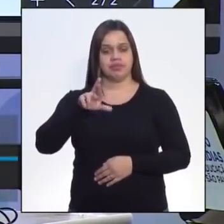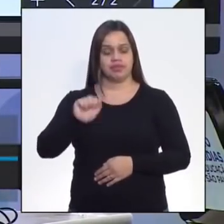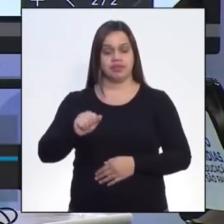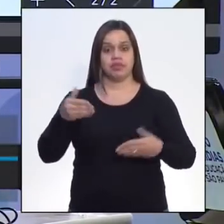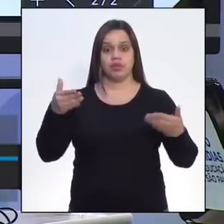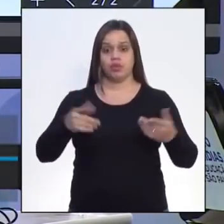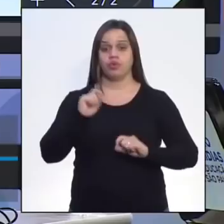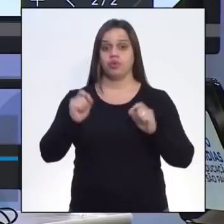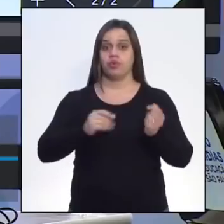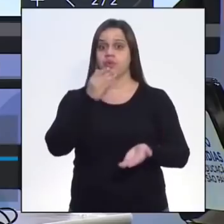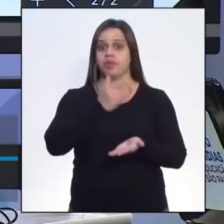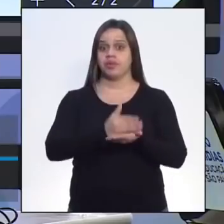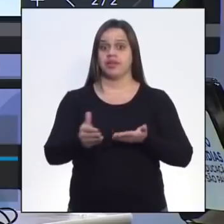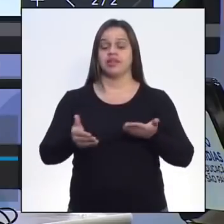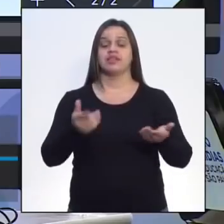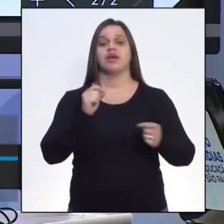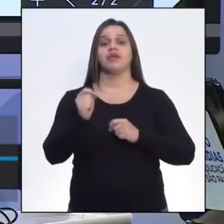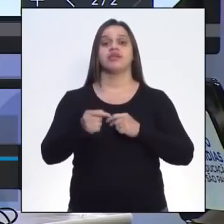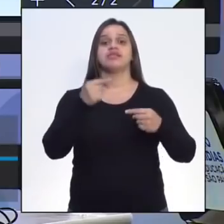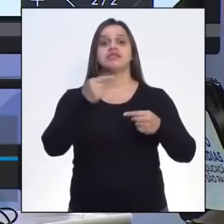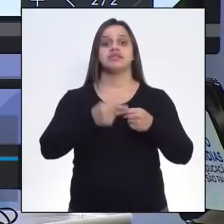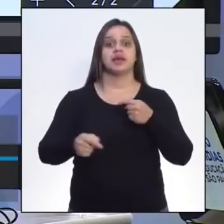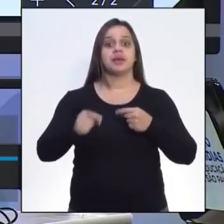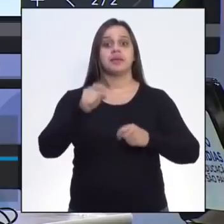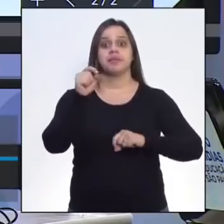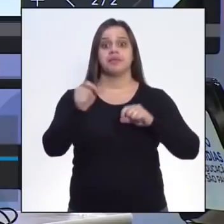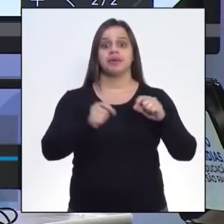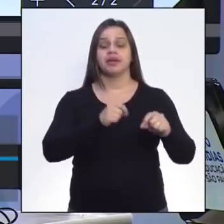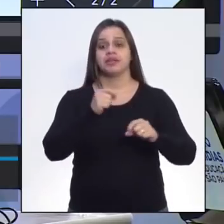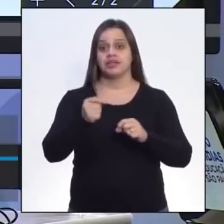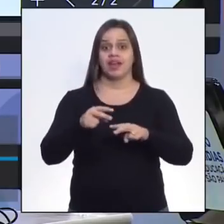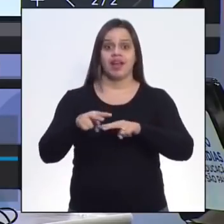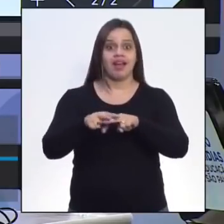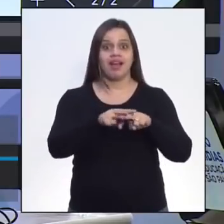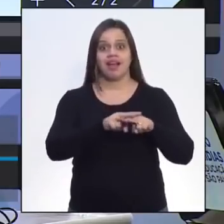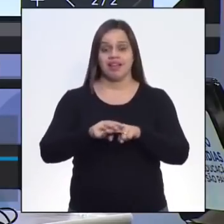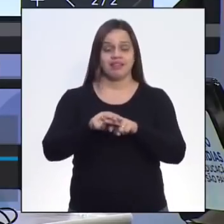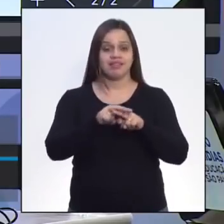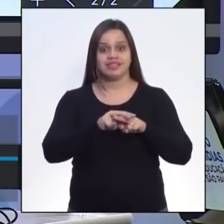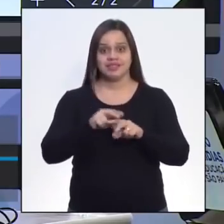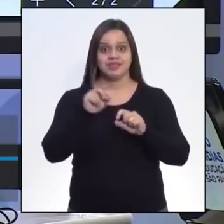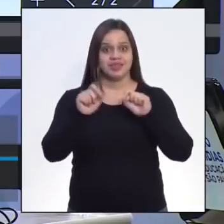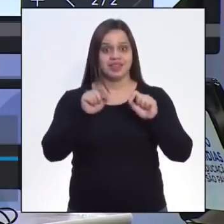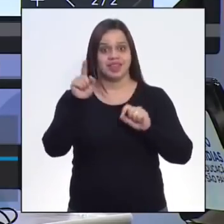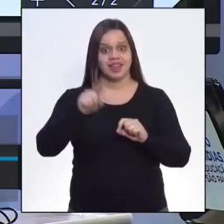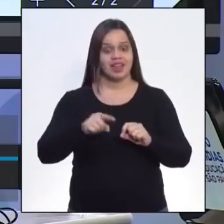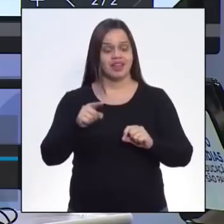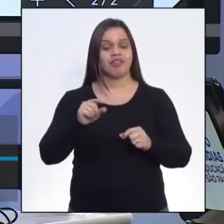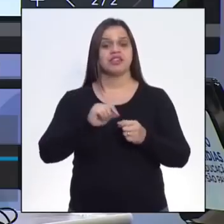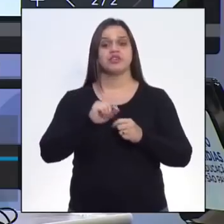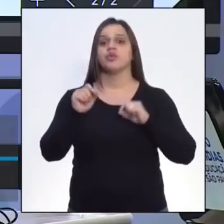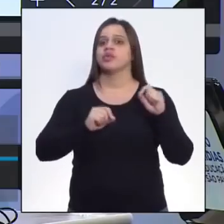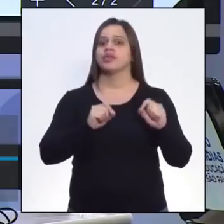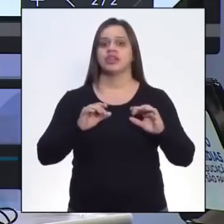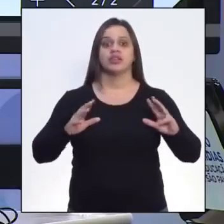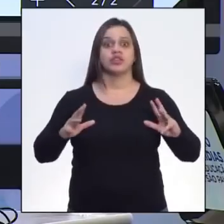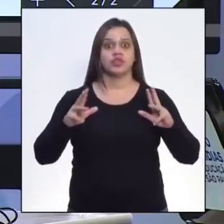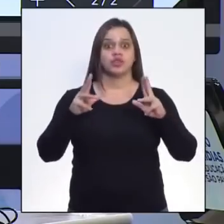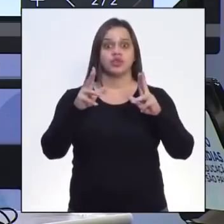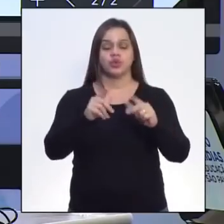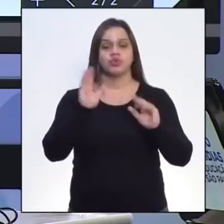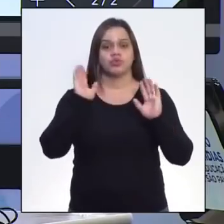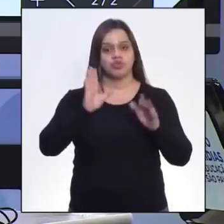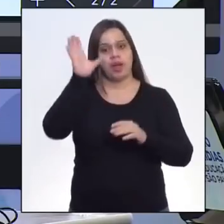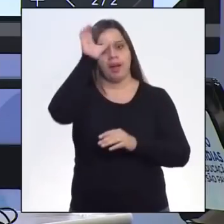nós vamos dar início à nossa semana de estudos intensivos, ou seja, nós vamos fazer uma revisão do que